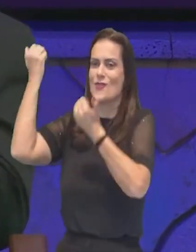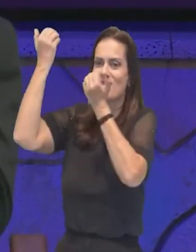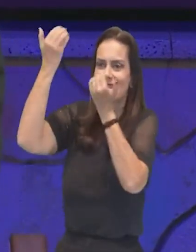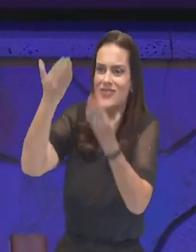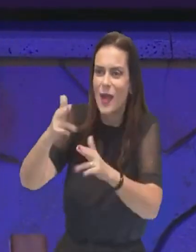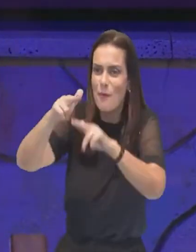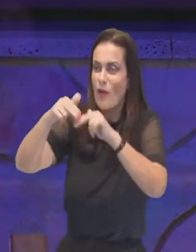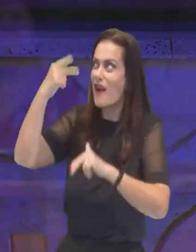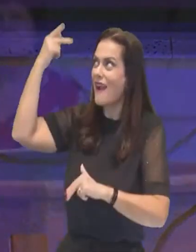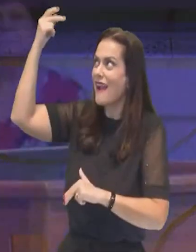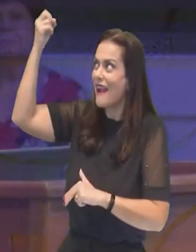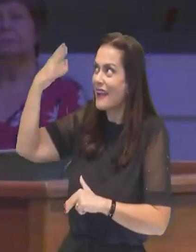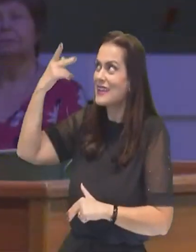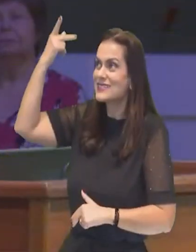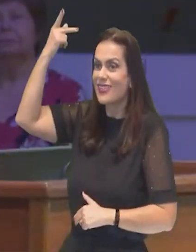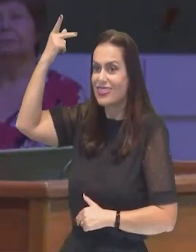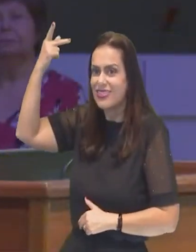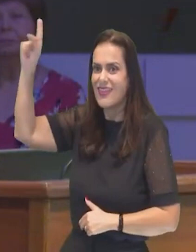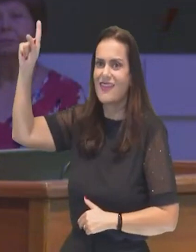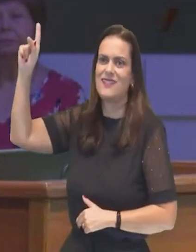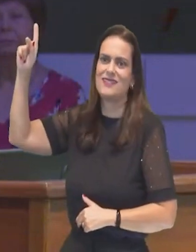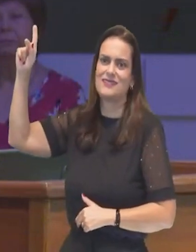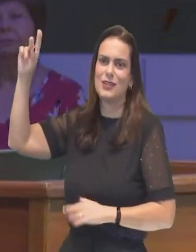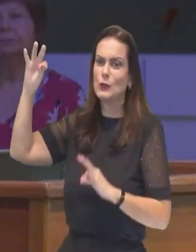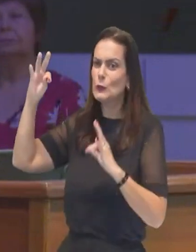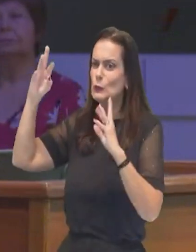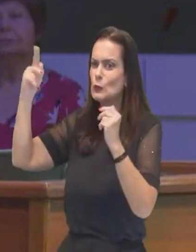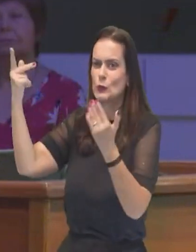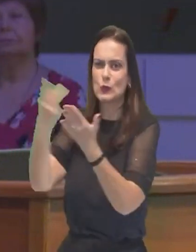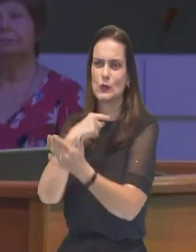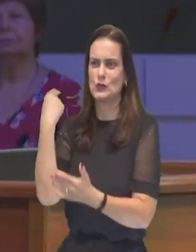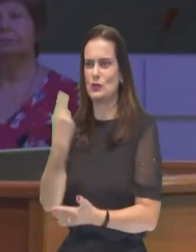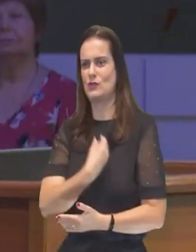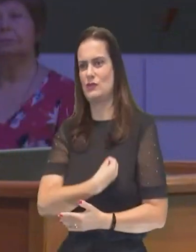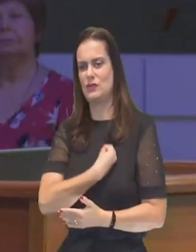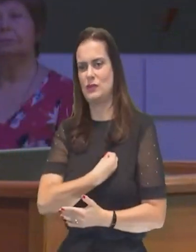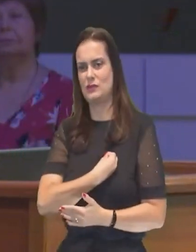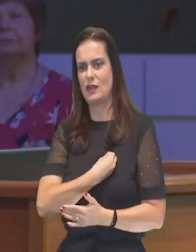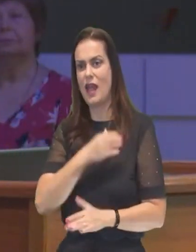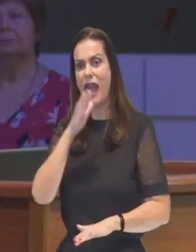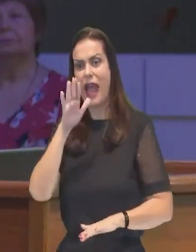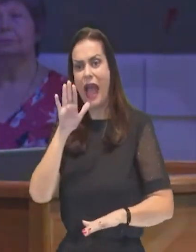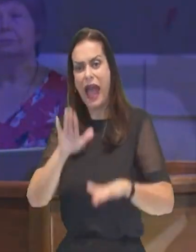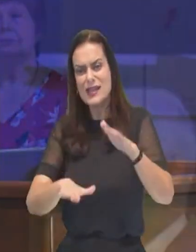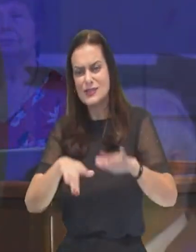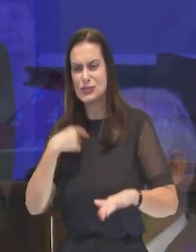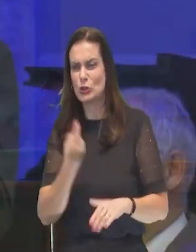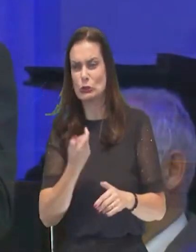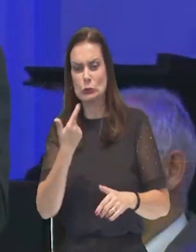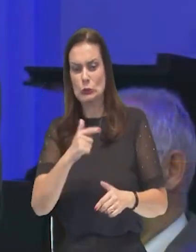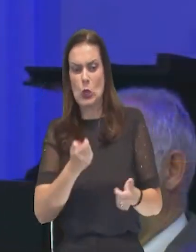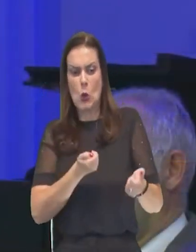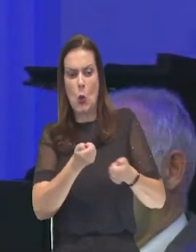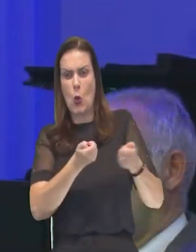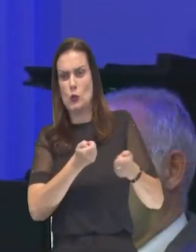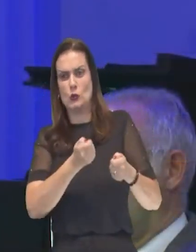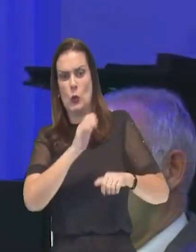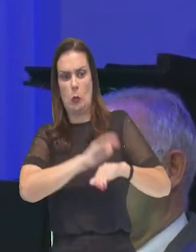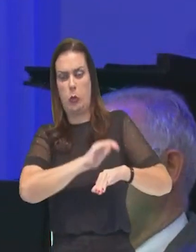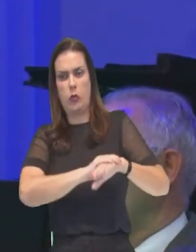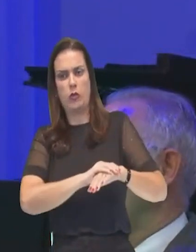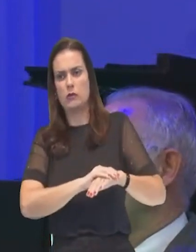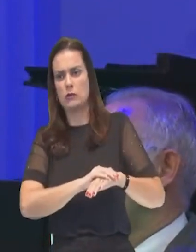pela bondade de Deus. E aquilo também que muitas vezes foge das nossas mãos é